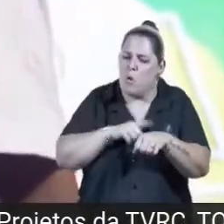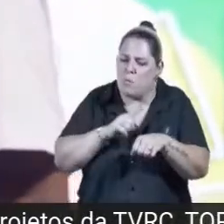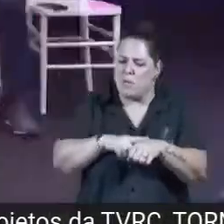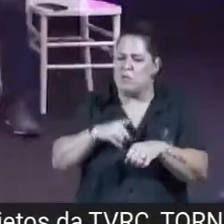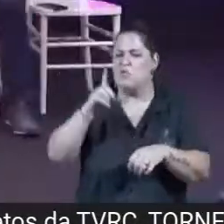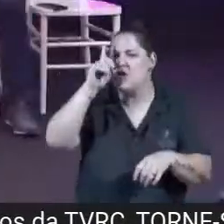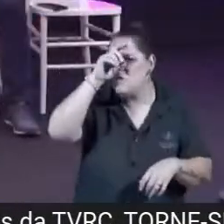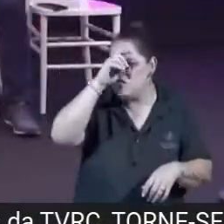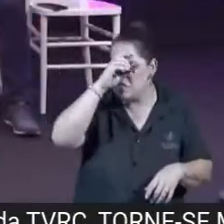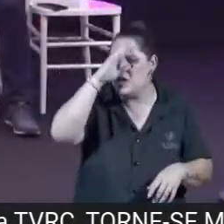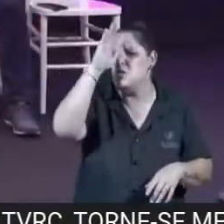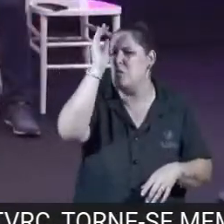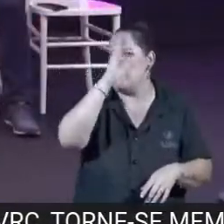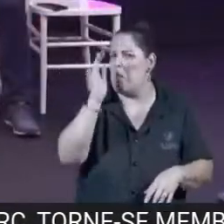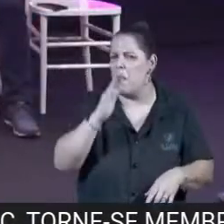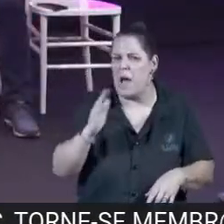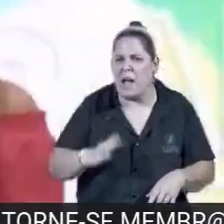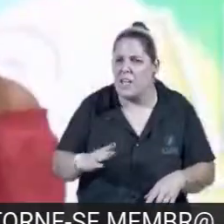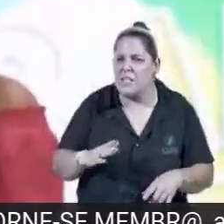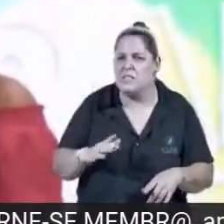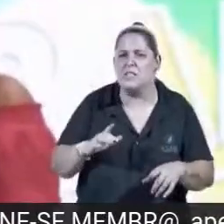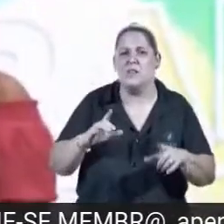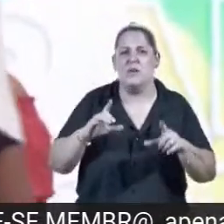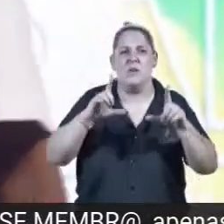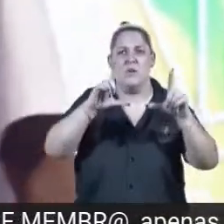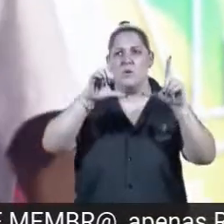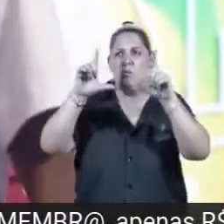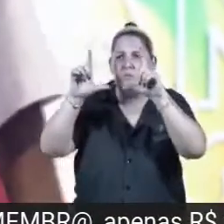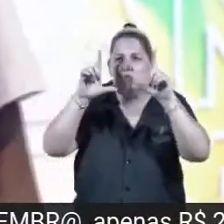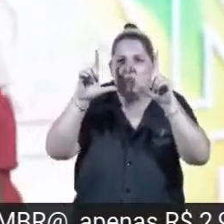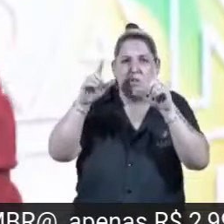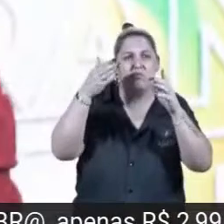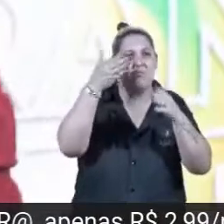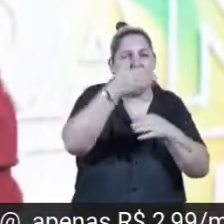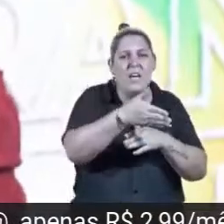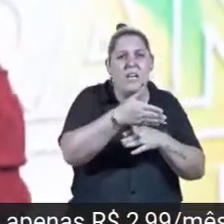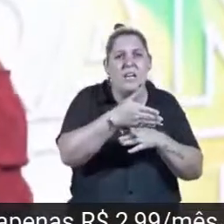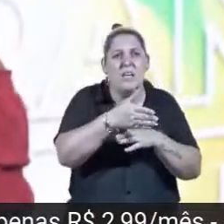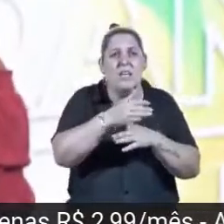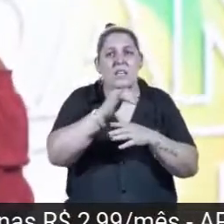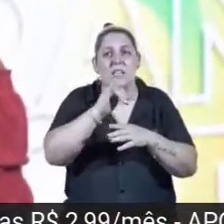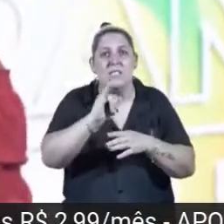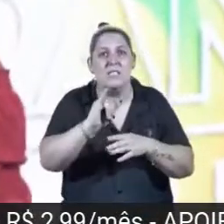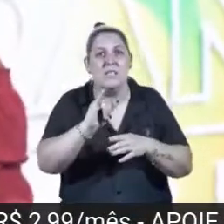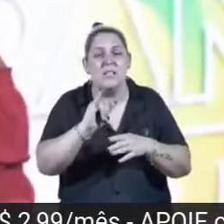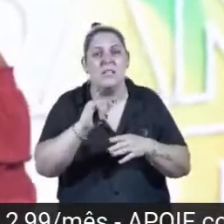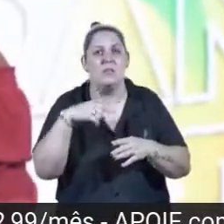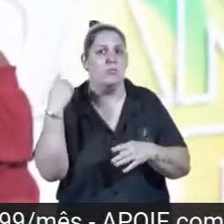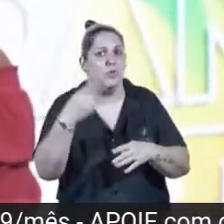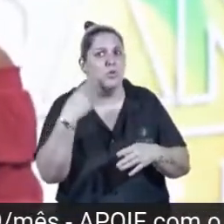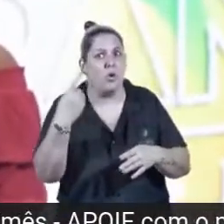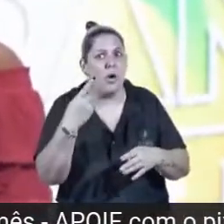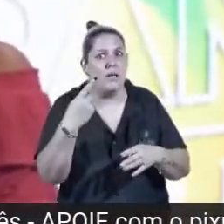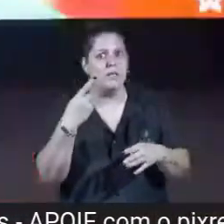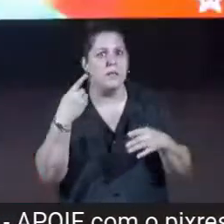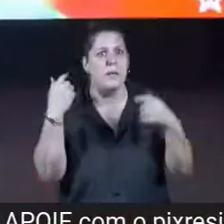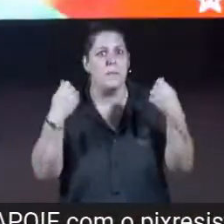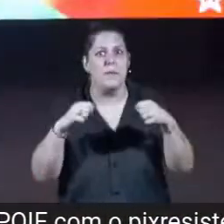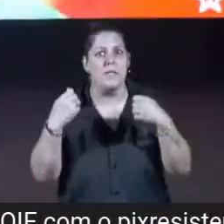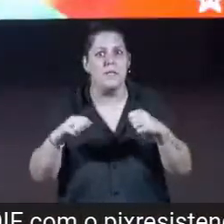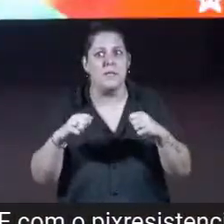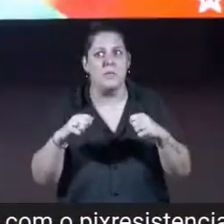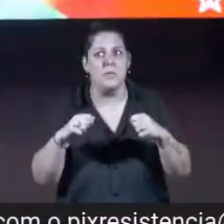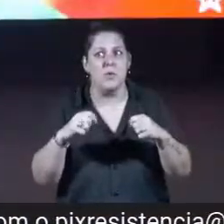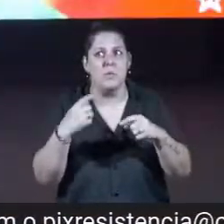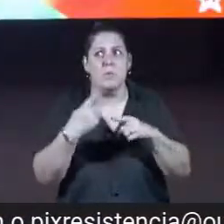né, a Covid está aí, e que se não fosse ela, né, eu acho, Jaqueline, que a gente teria dificuldade para fazer esse evento, que a gente não ia